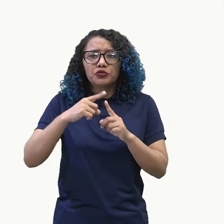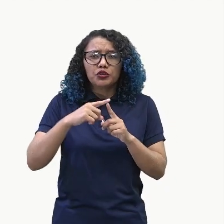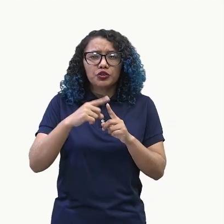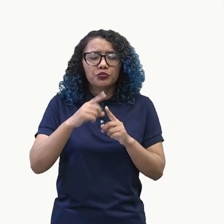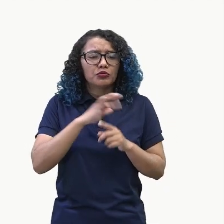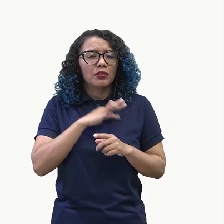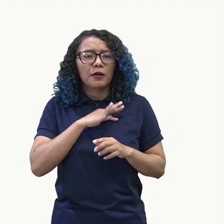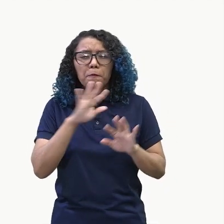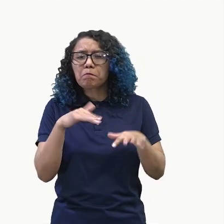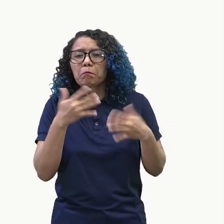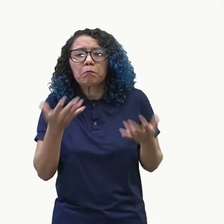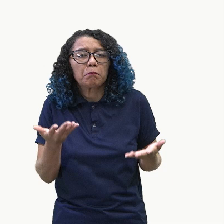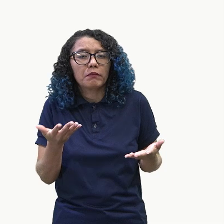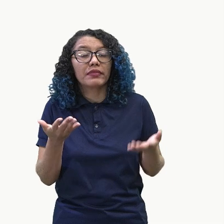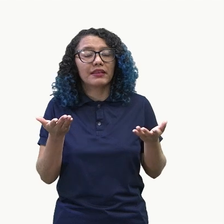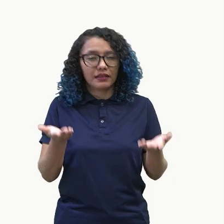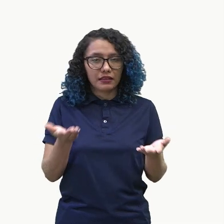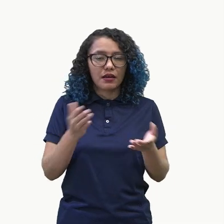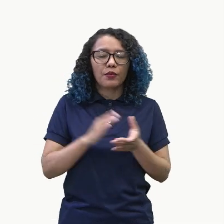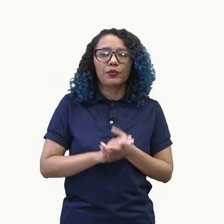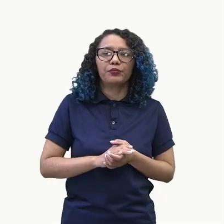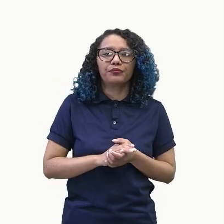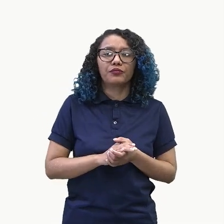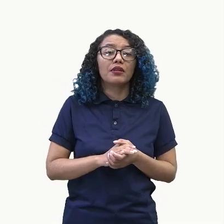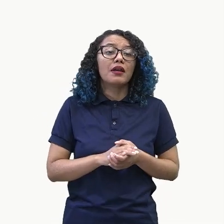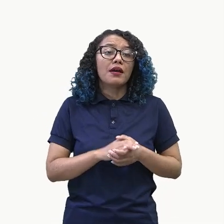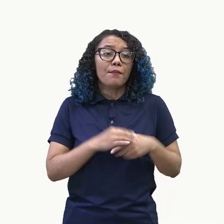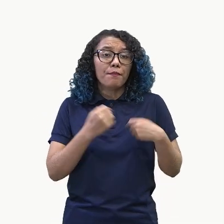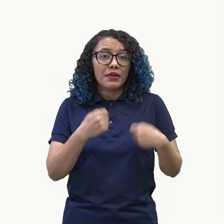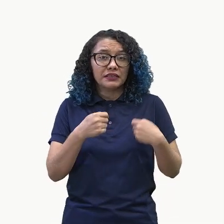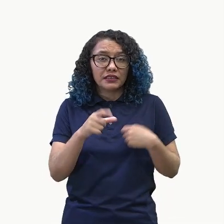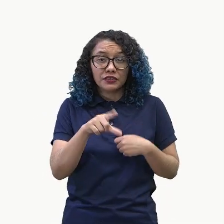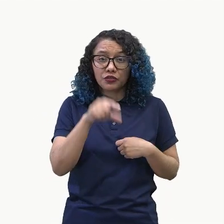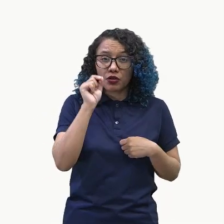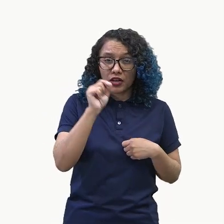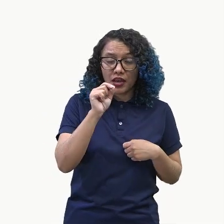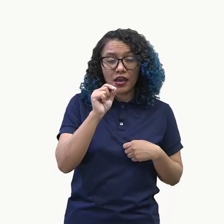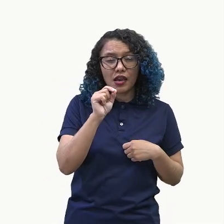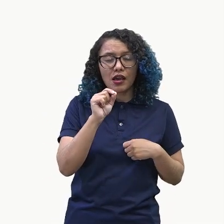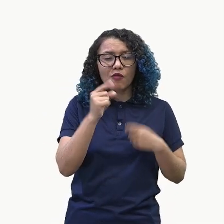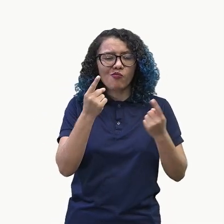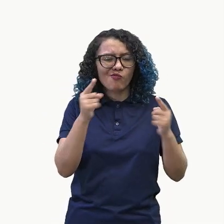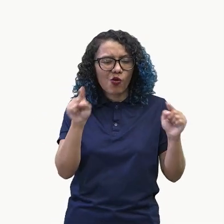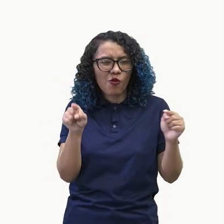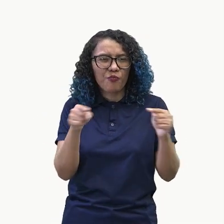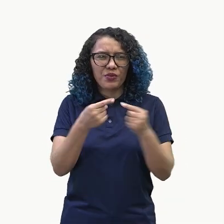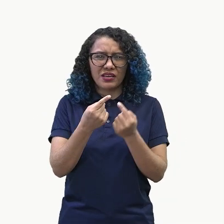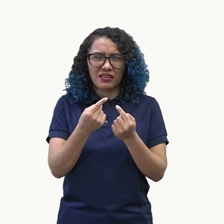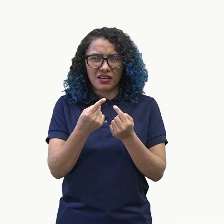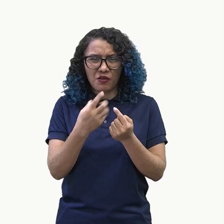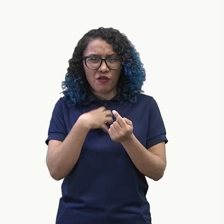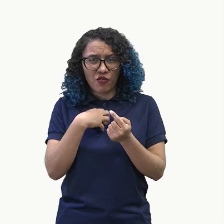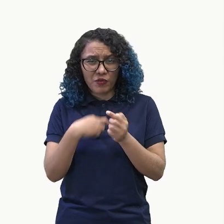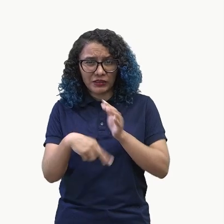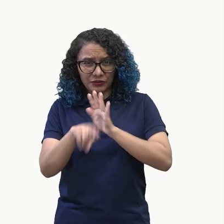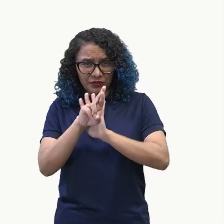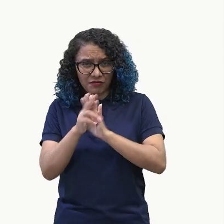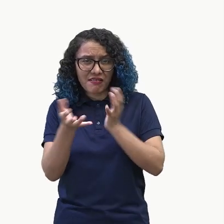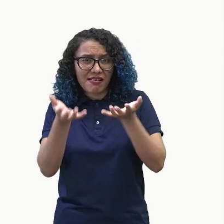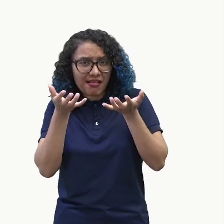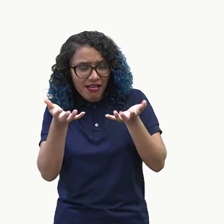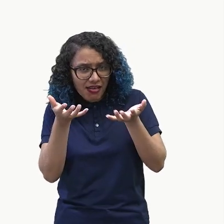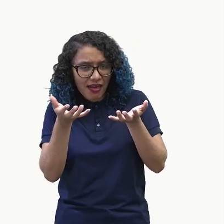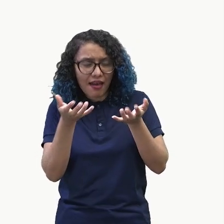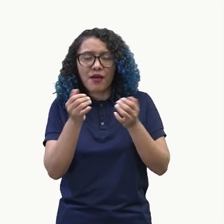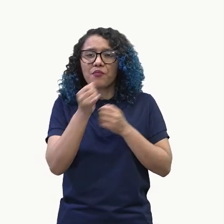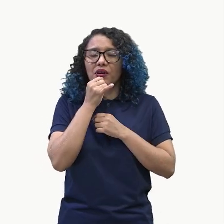gente utiliza a projeção cartográfica de acordo com aquilo que eu quero representar. Se eu quero fazer um mapa